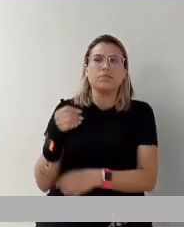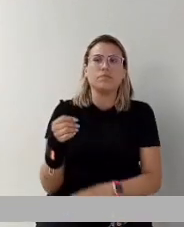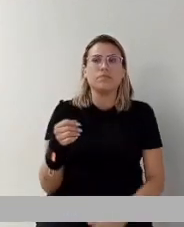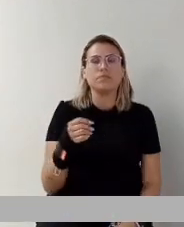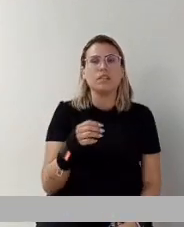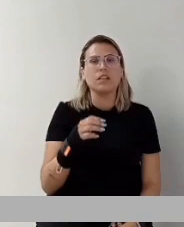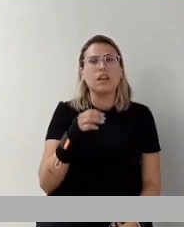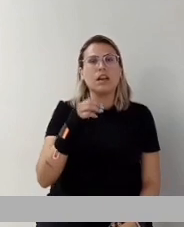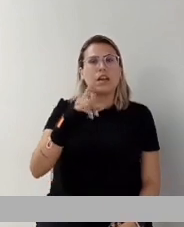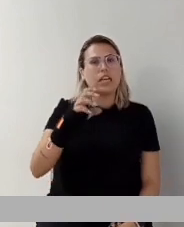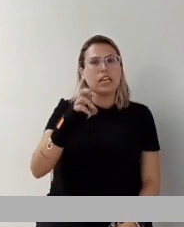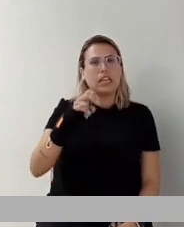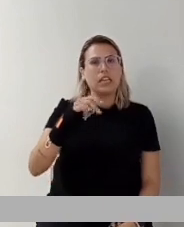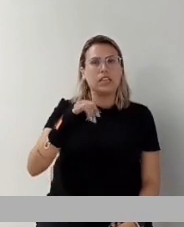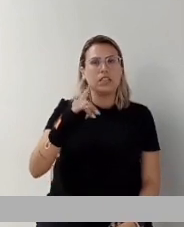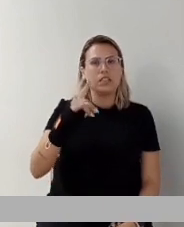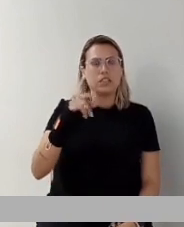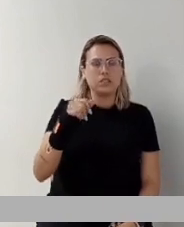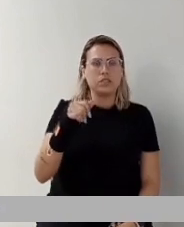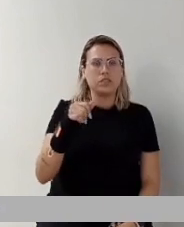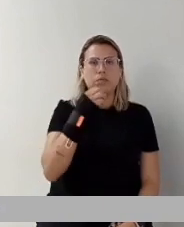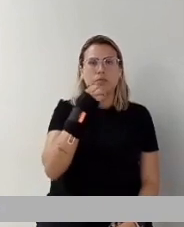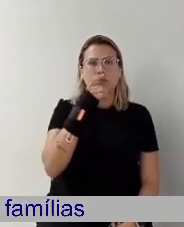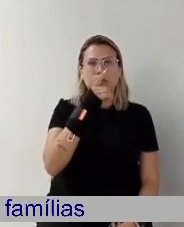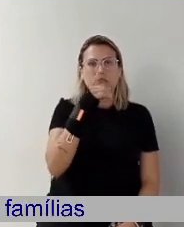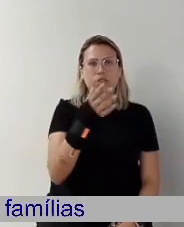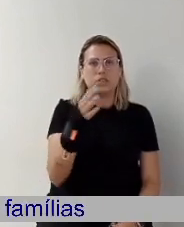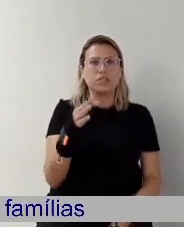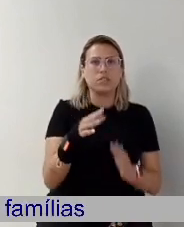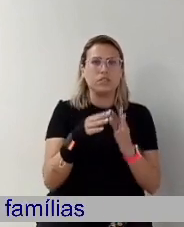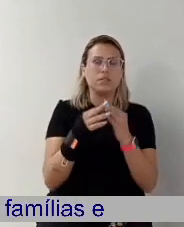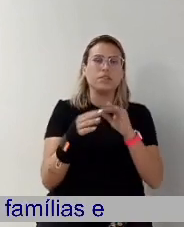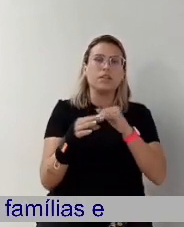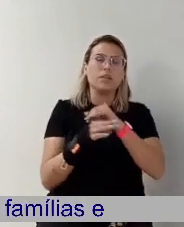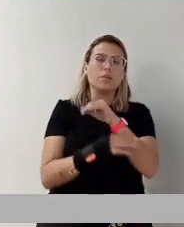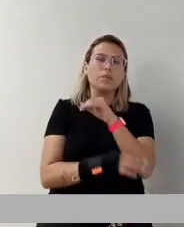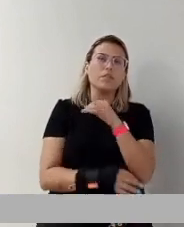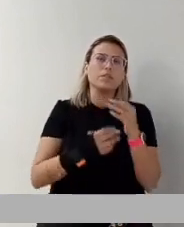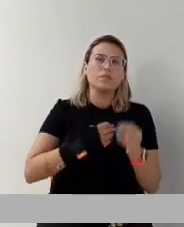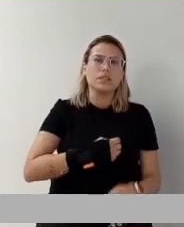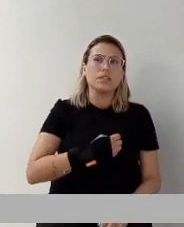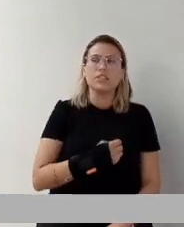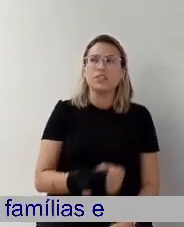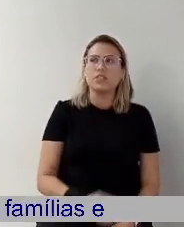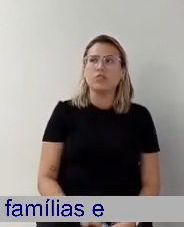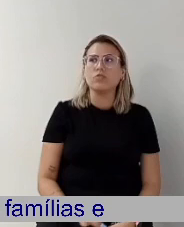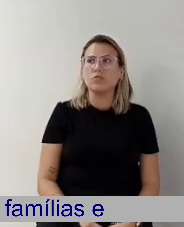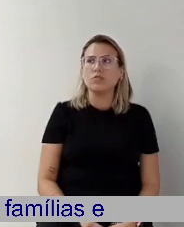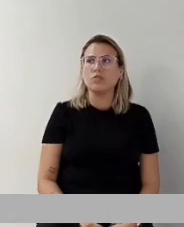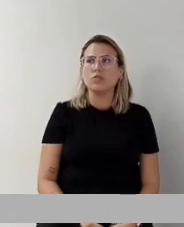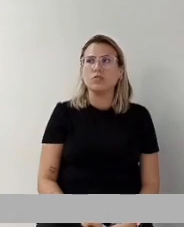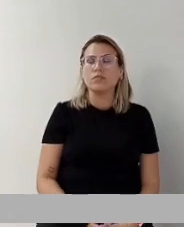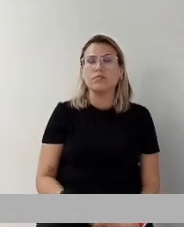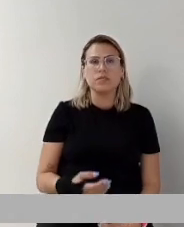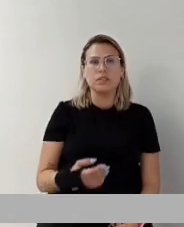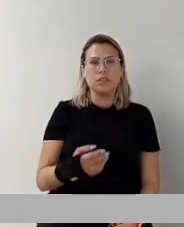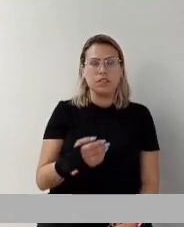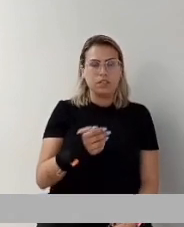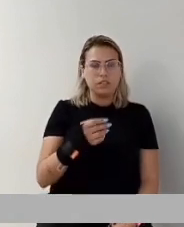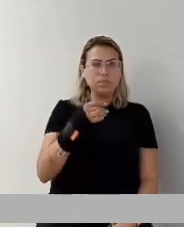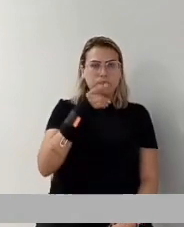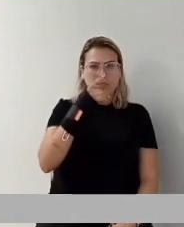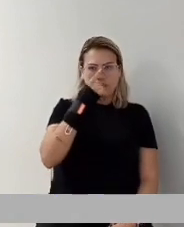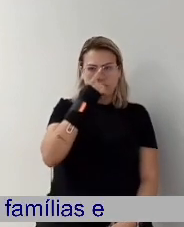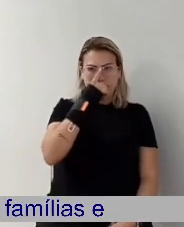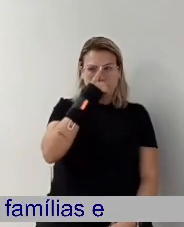AIJ Bom dia a todas as famílias tenses e presente EV valdenberg Viana Chaves bom dia a